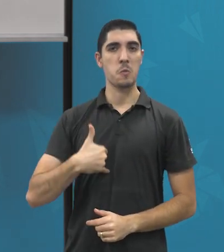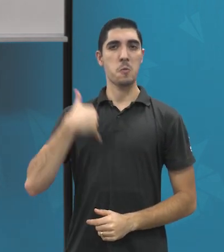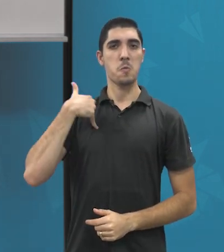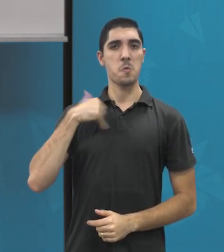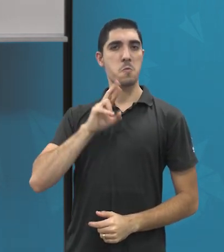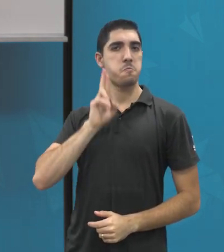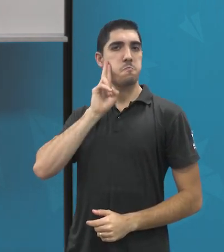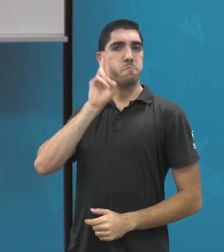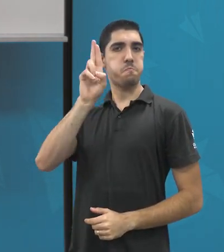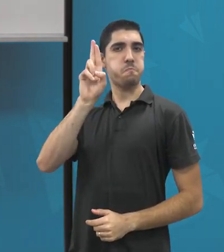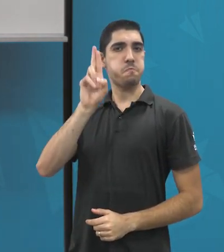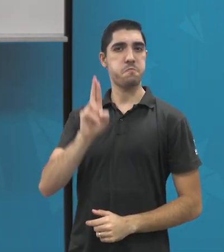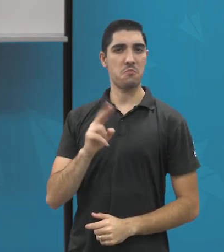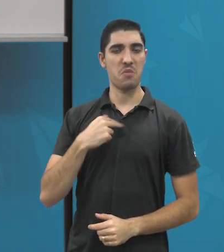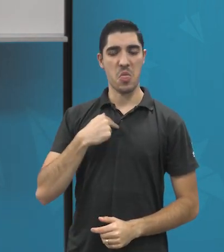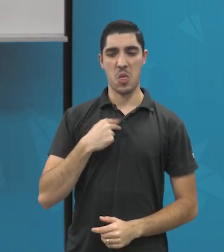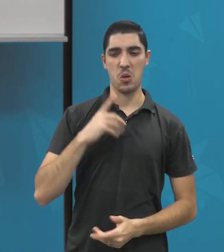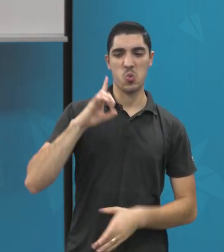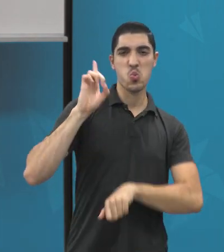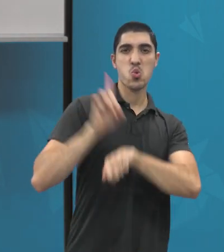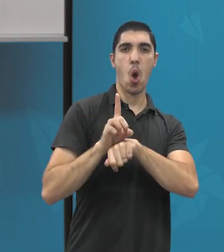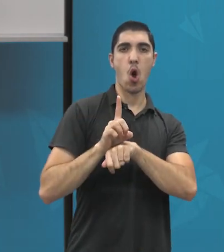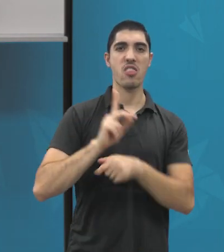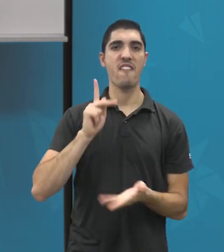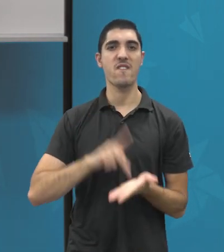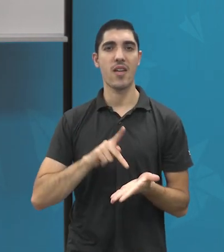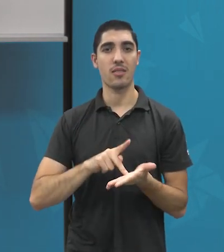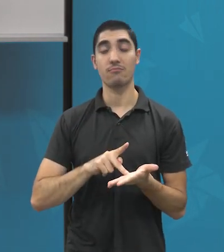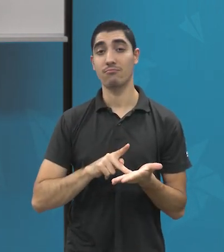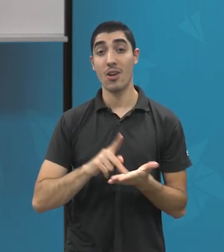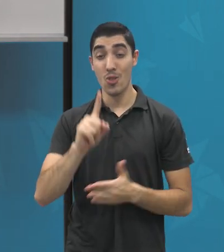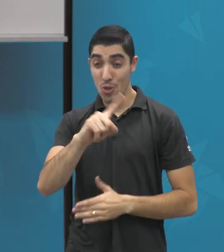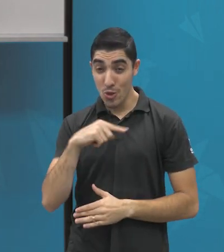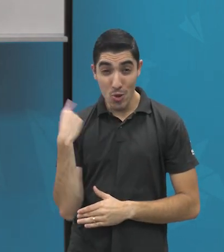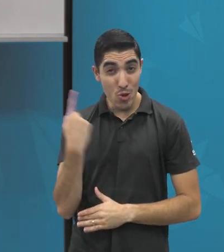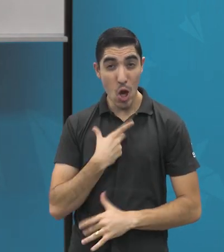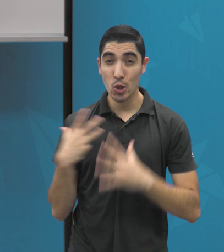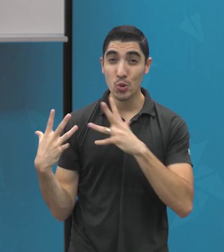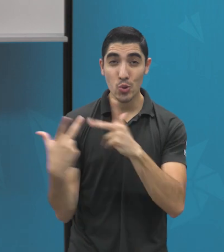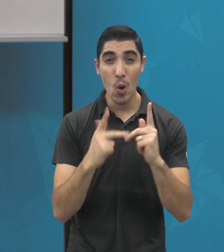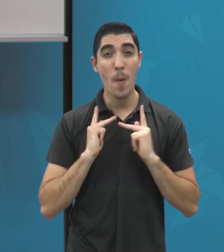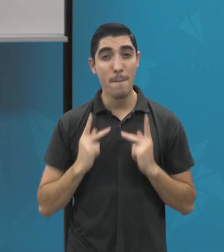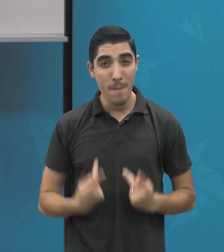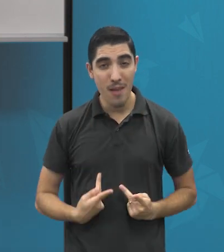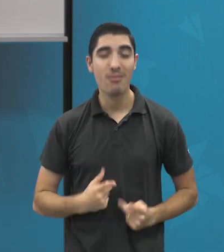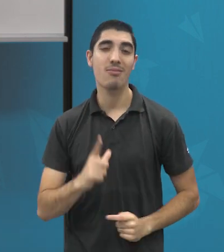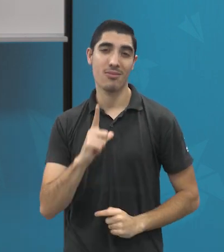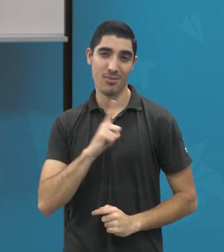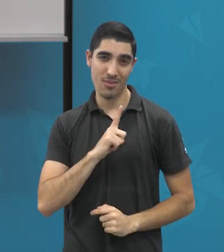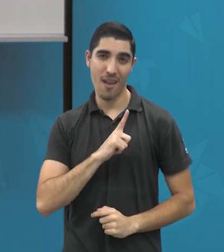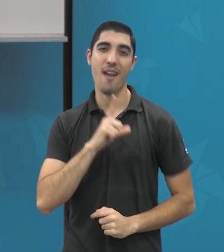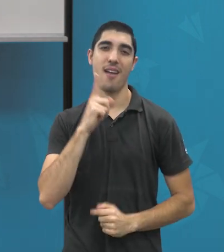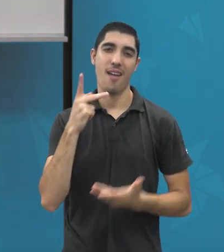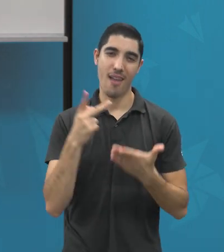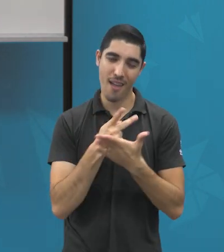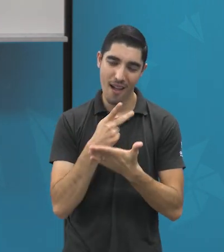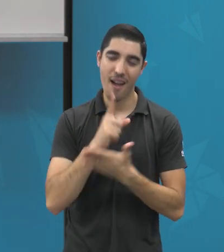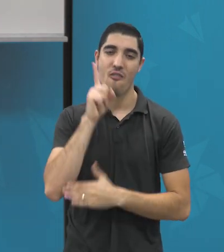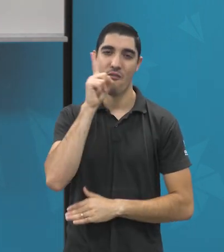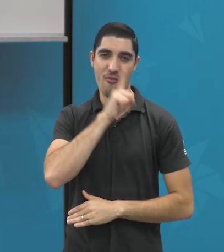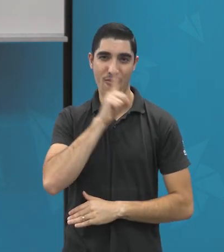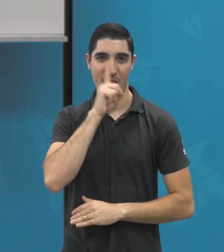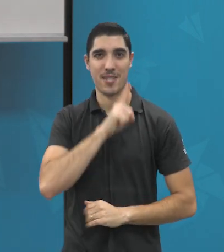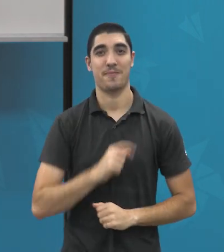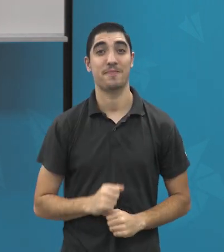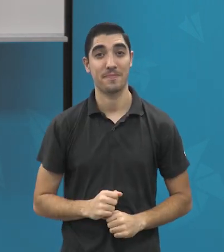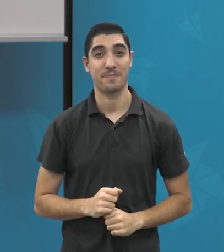ele mesmo diz, todos nós somos seres humanos falíveis. Isso daqui é um